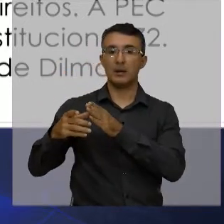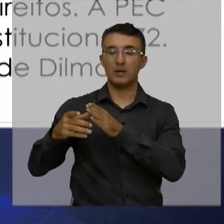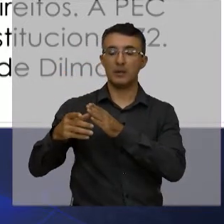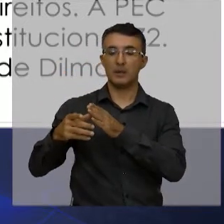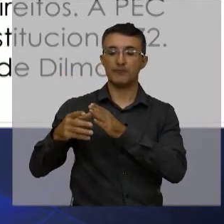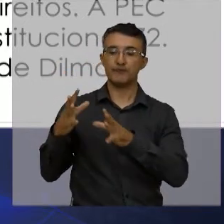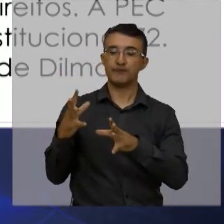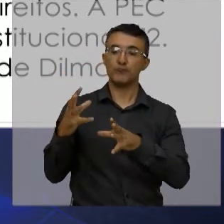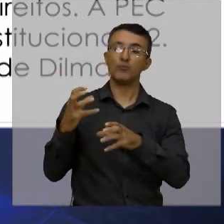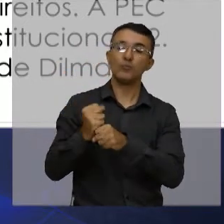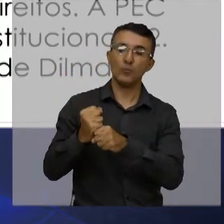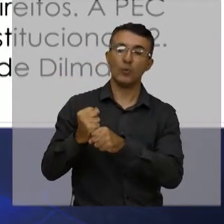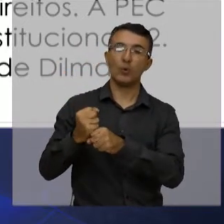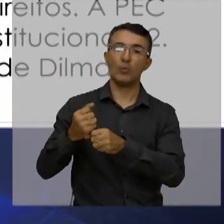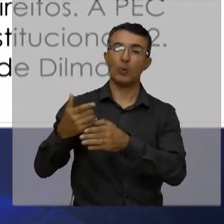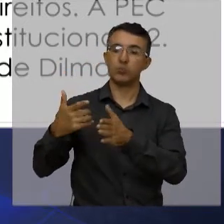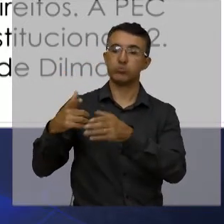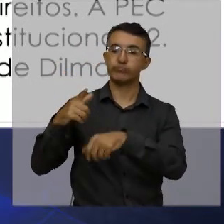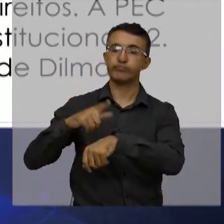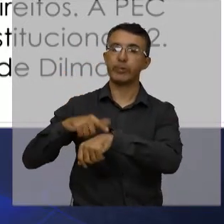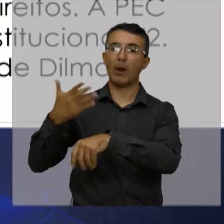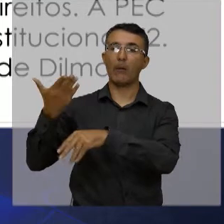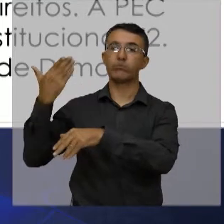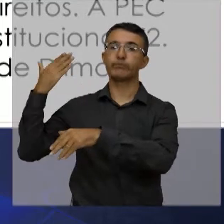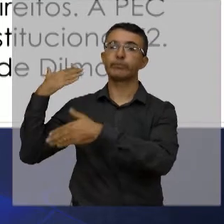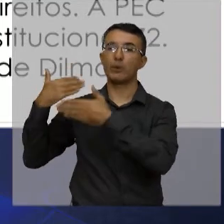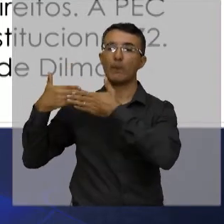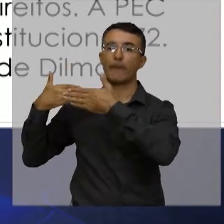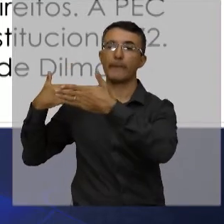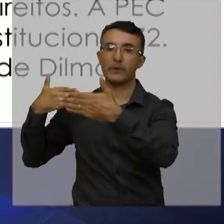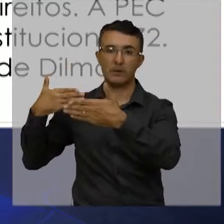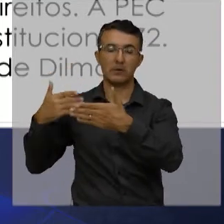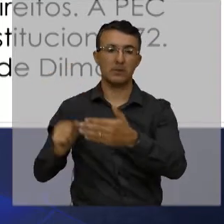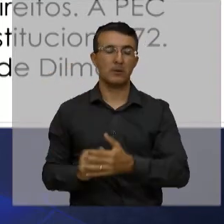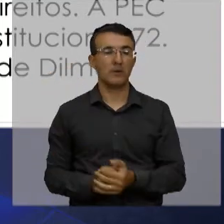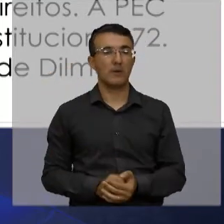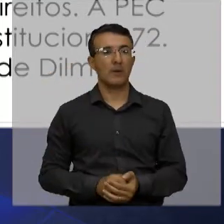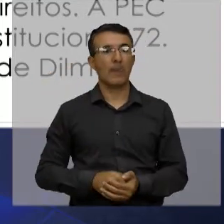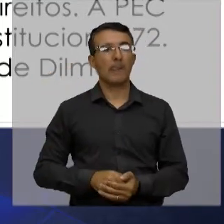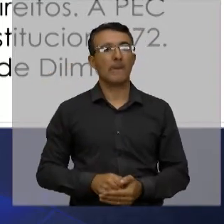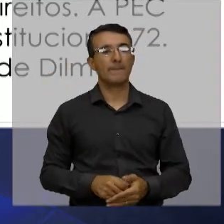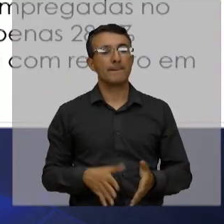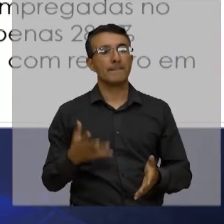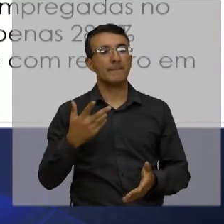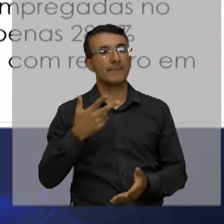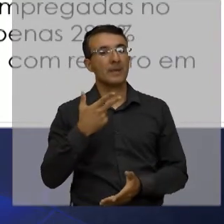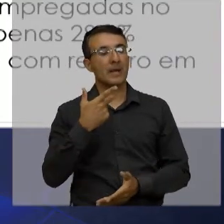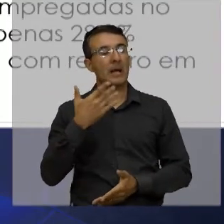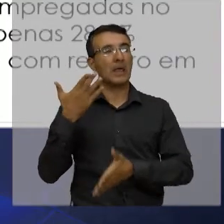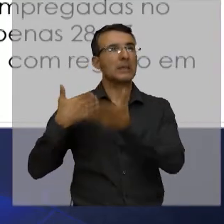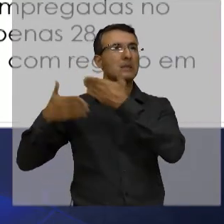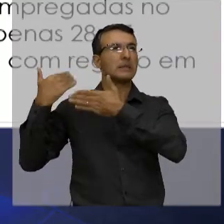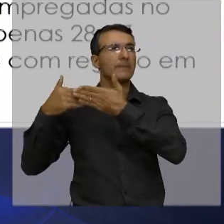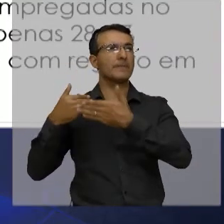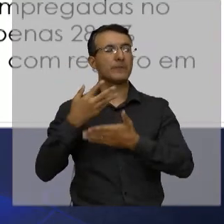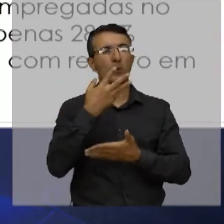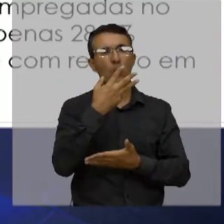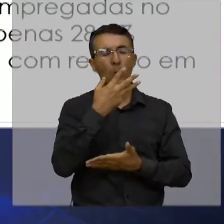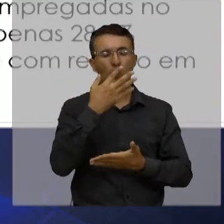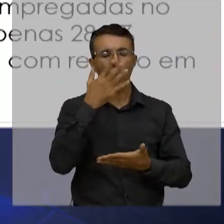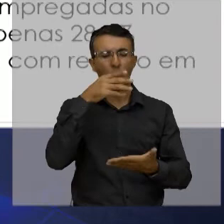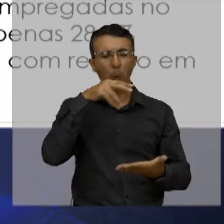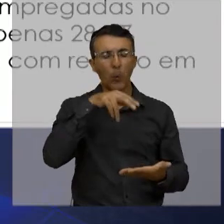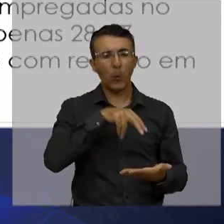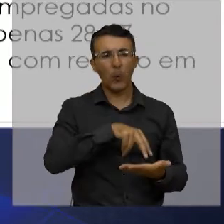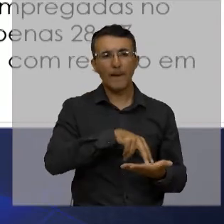em 2007, quando foi criado o piso salarial paulista, era de 410 a